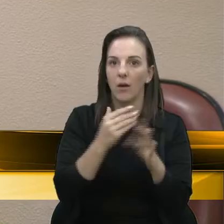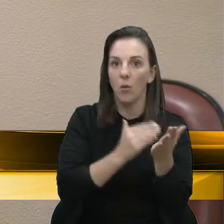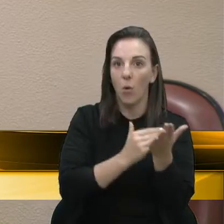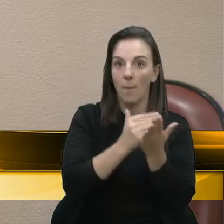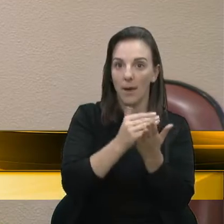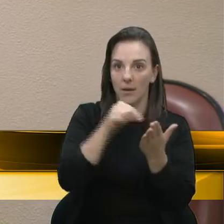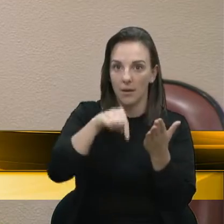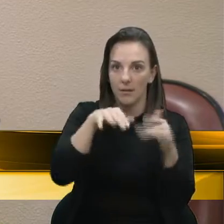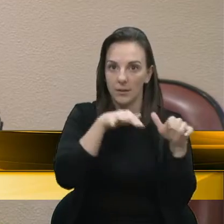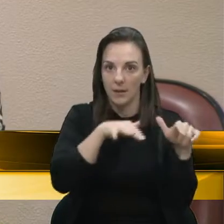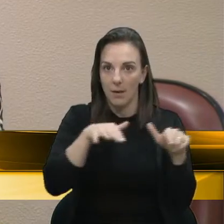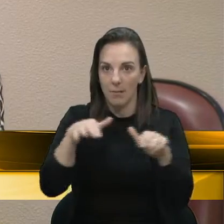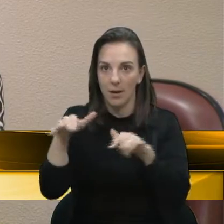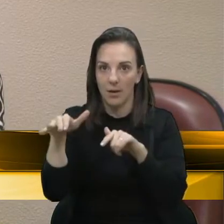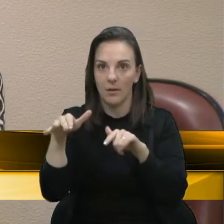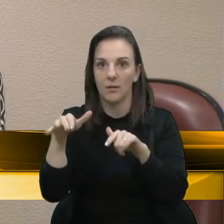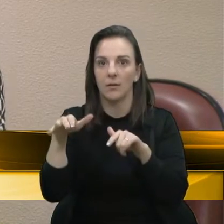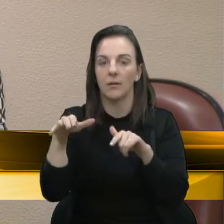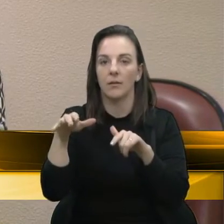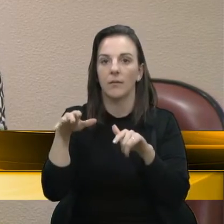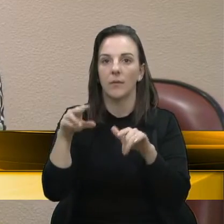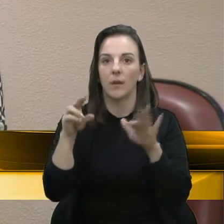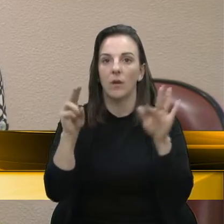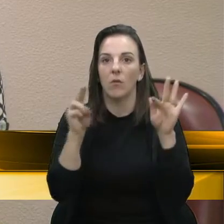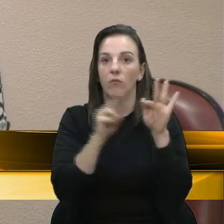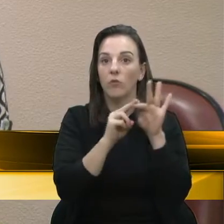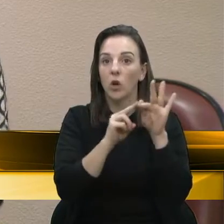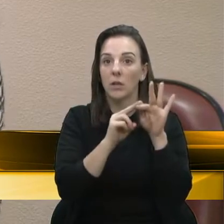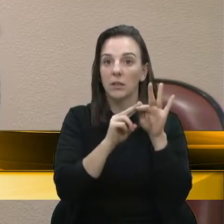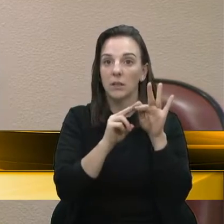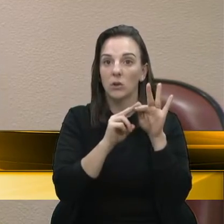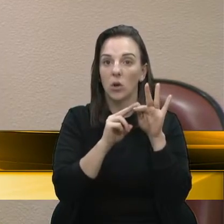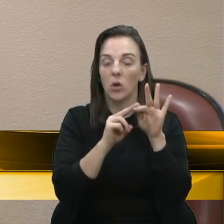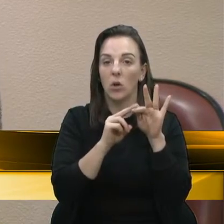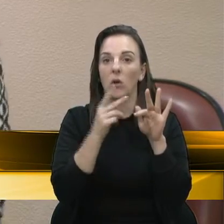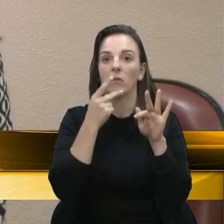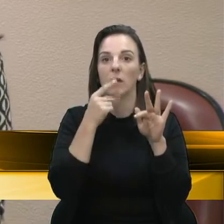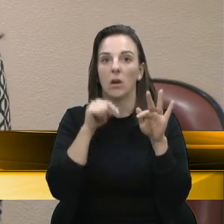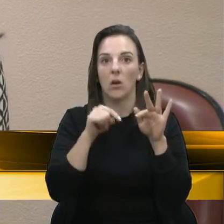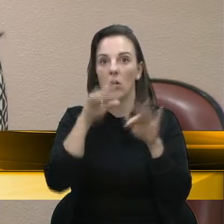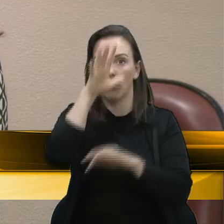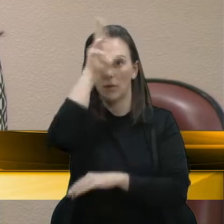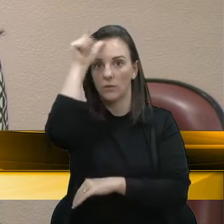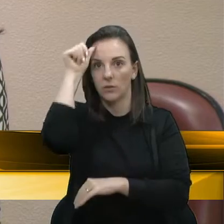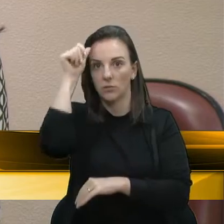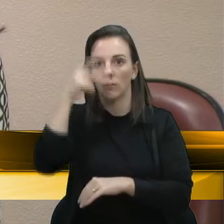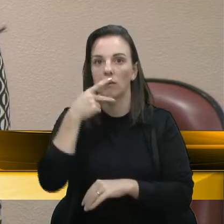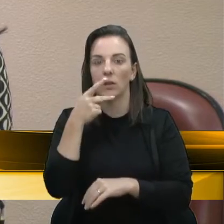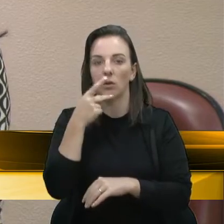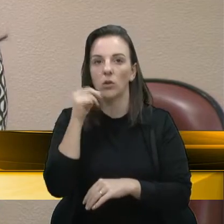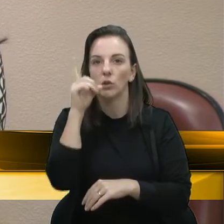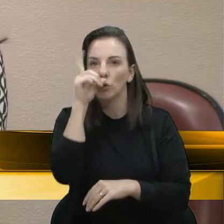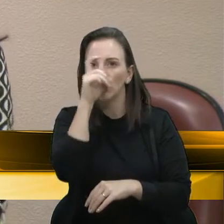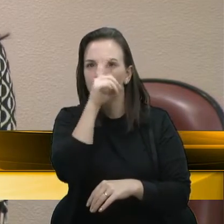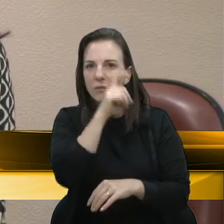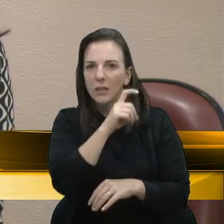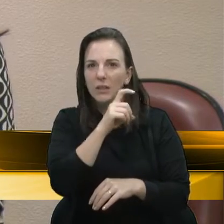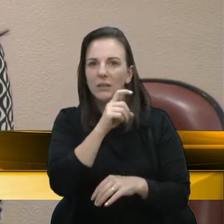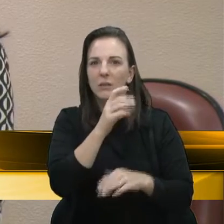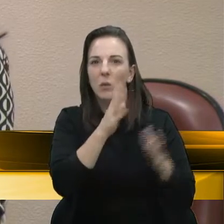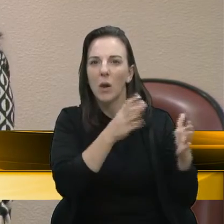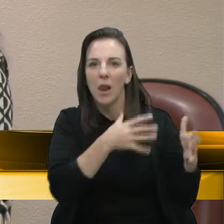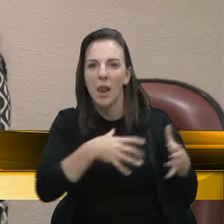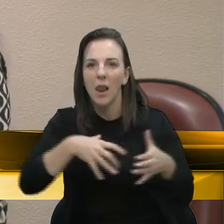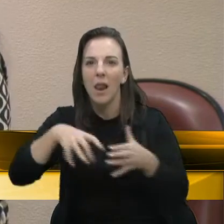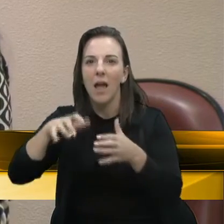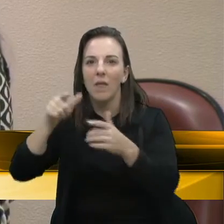fornecedor informou a prefeitura, relatou as dificuldades para fazer o reabastecimento. As